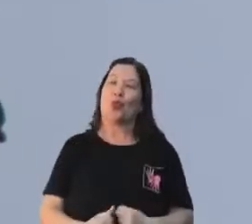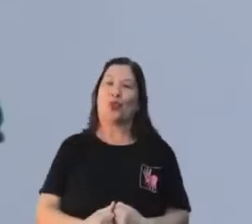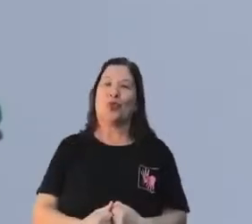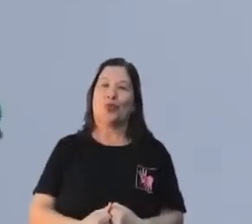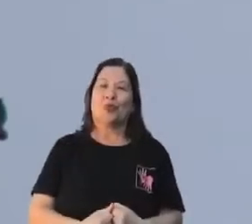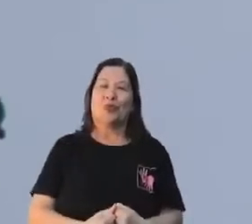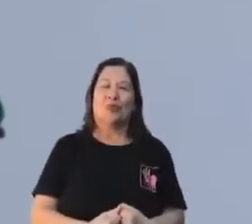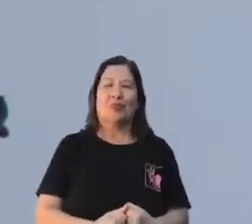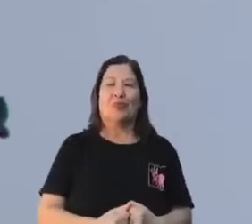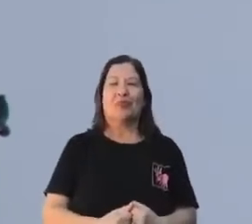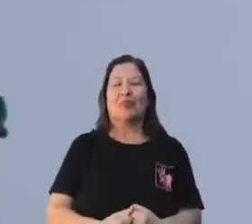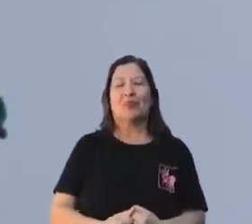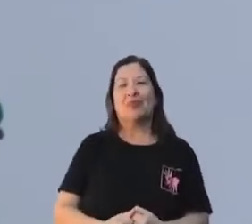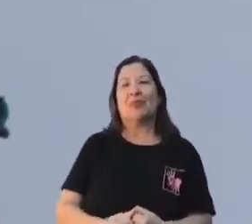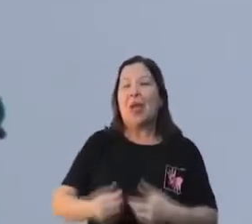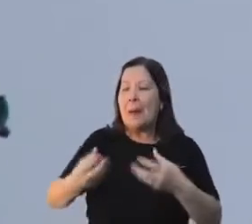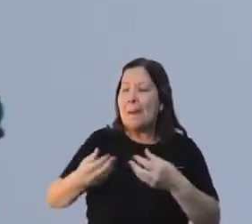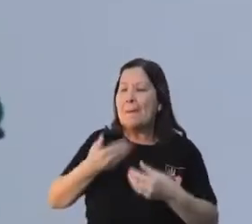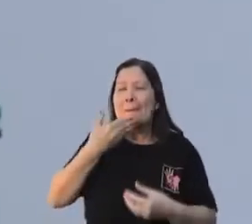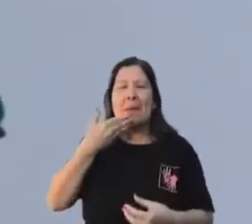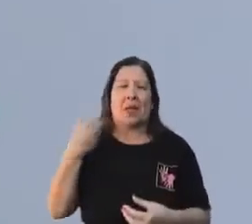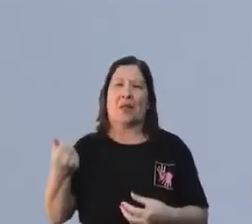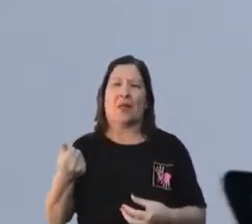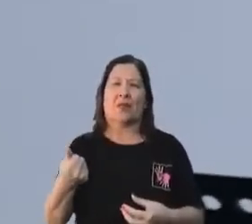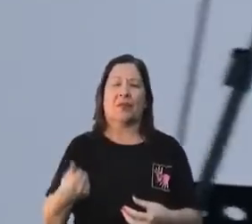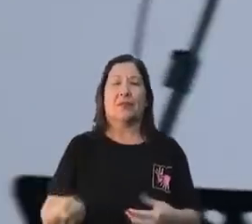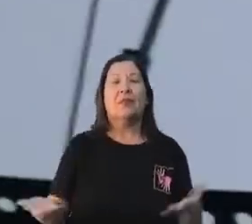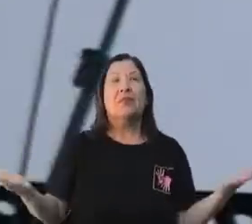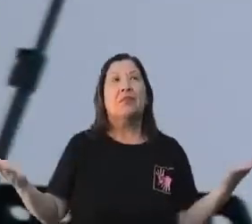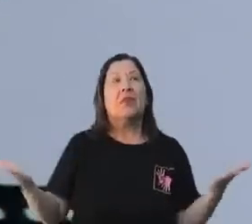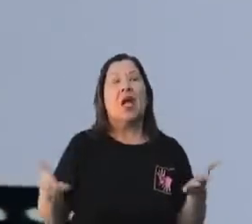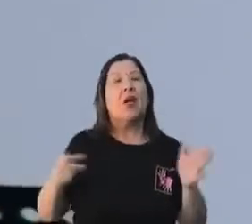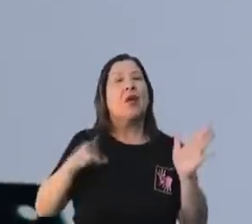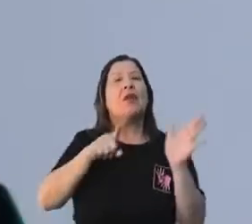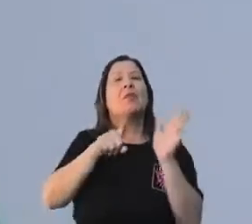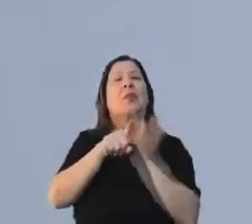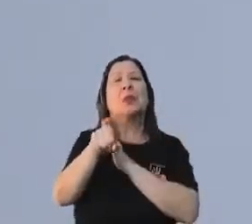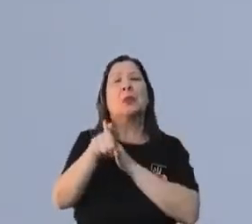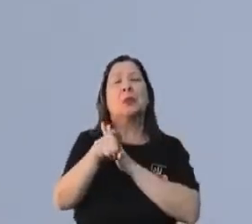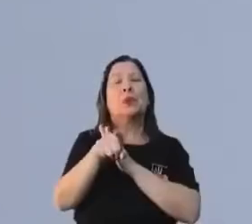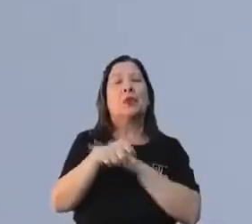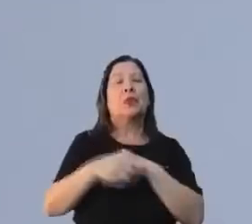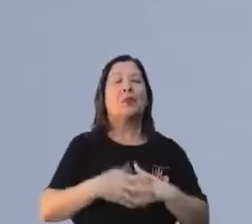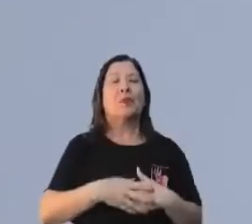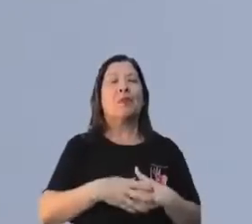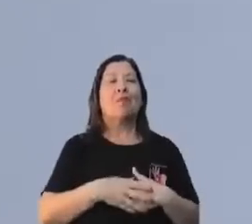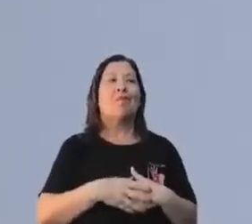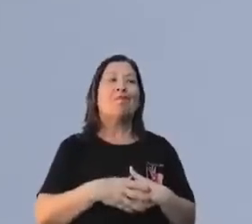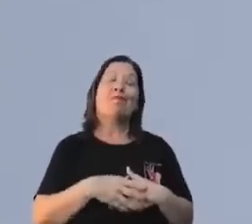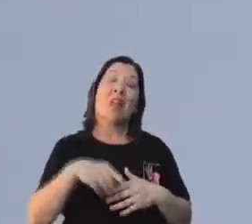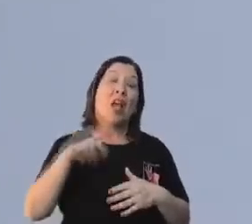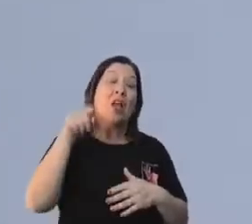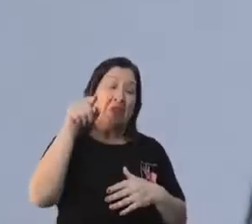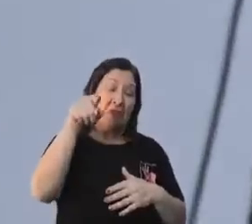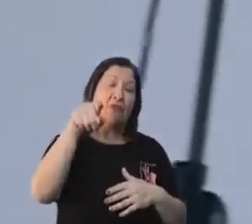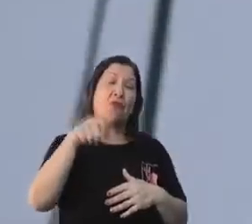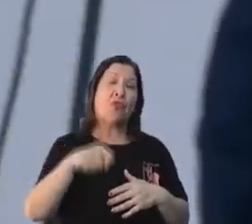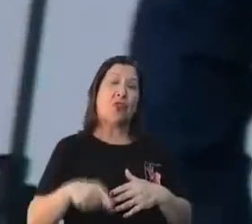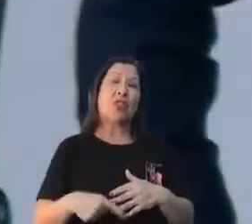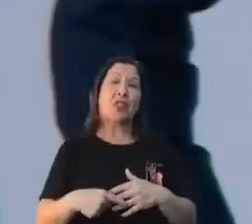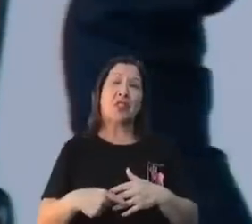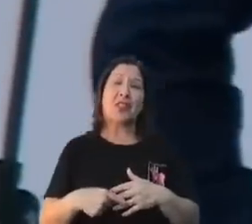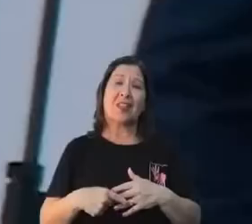melhor. A pergunta que eu lhe faço é essa: você tem feito o seu melhor para